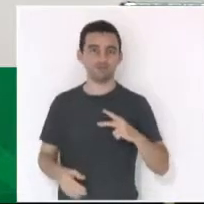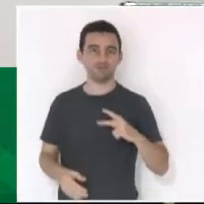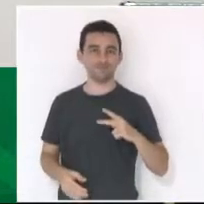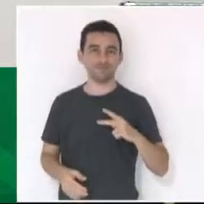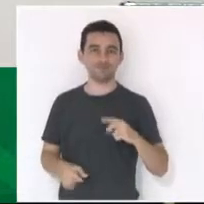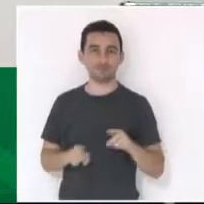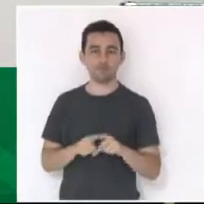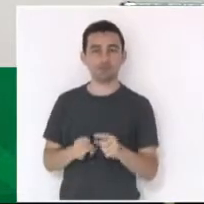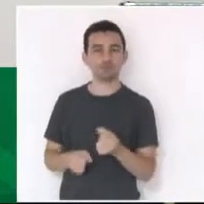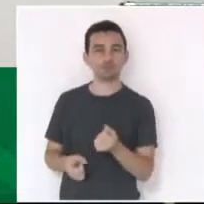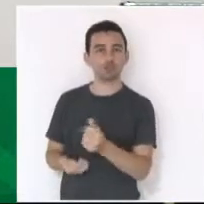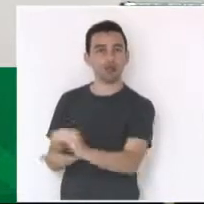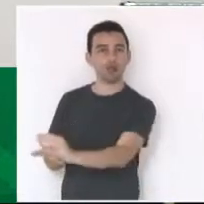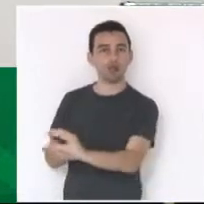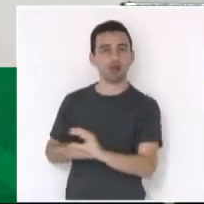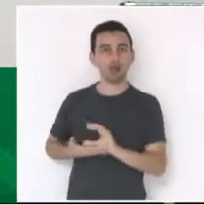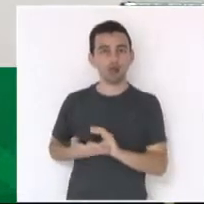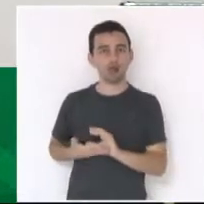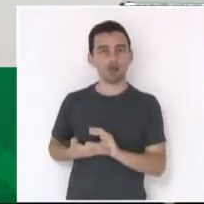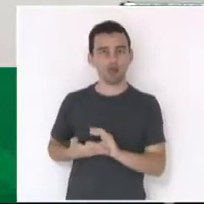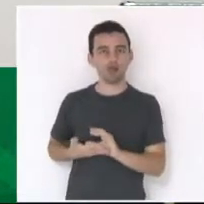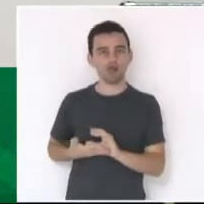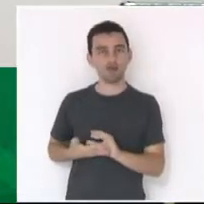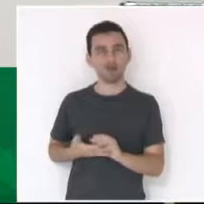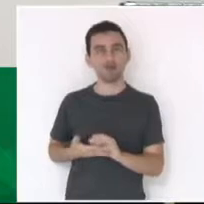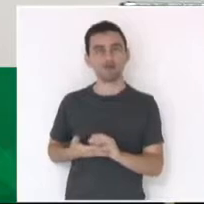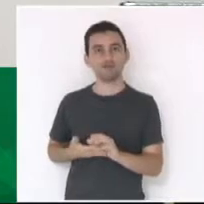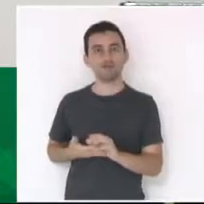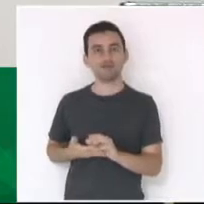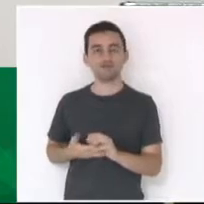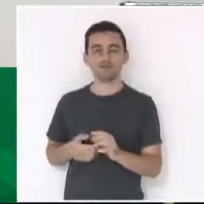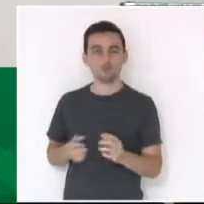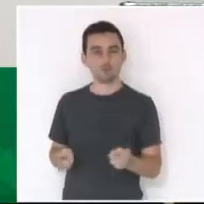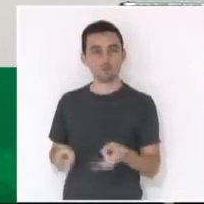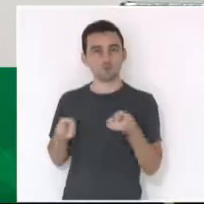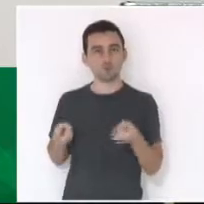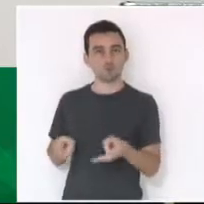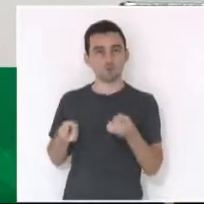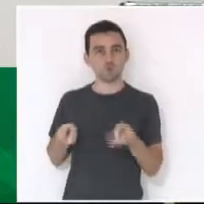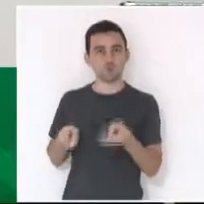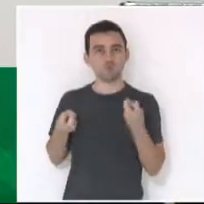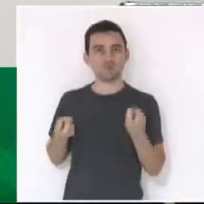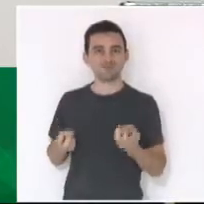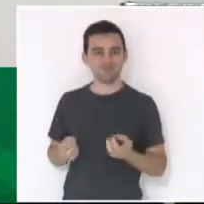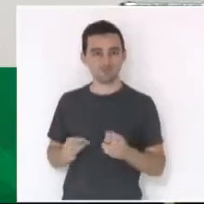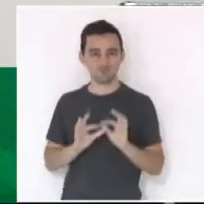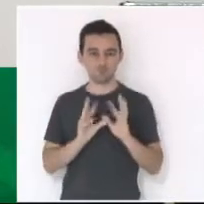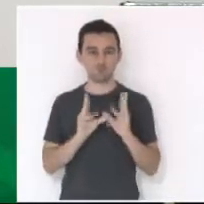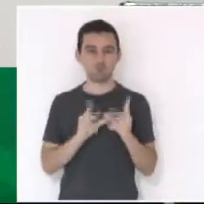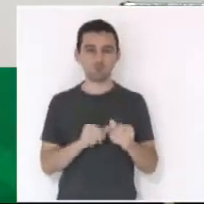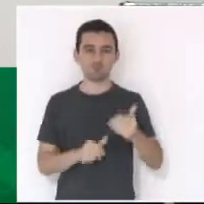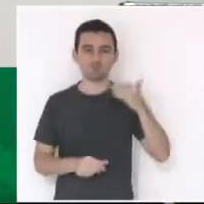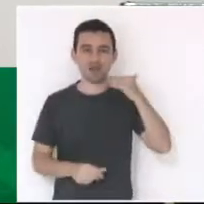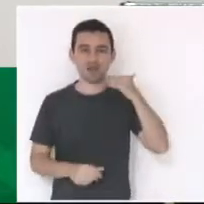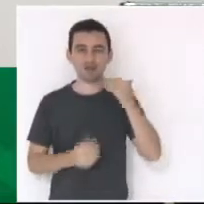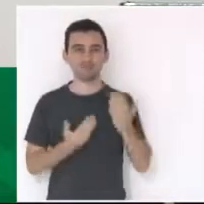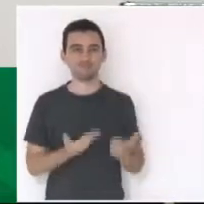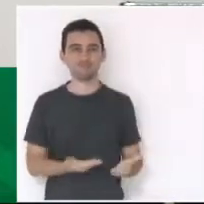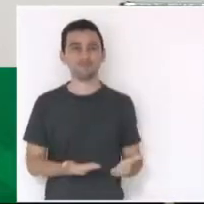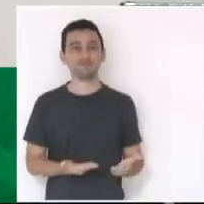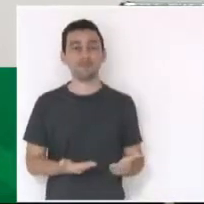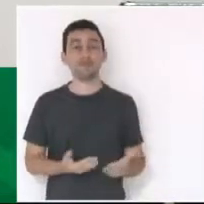receitas efêmeras para o o canal e lucros perenes para as instituições financeiras